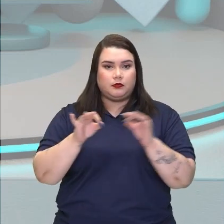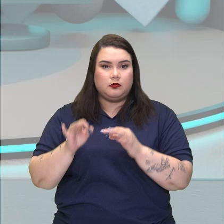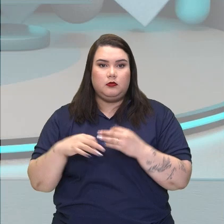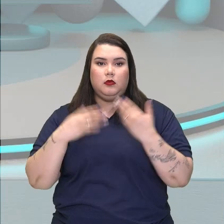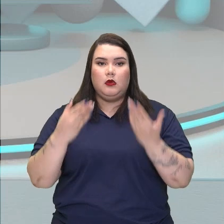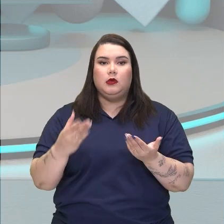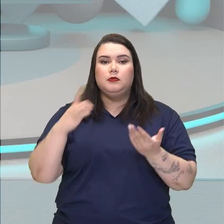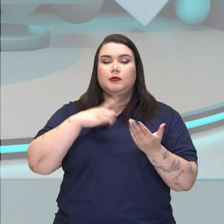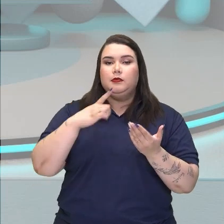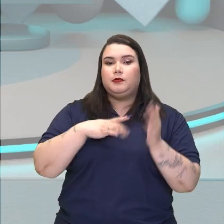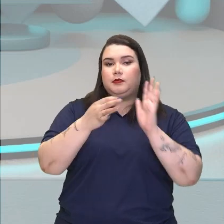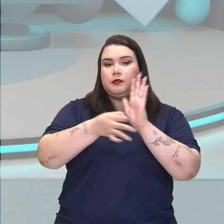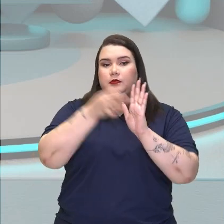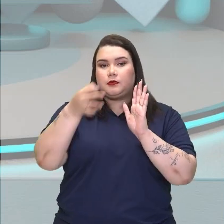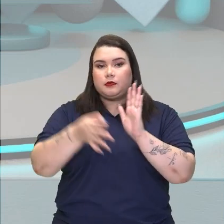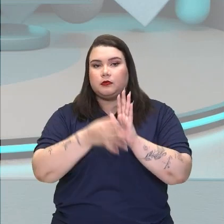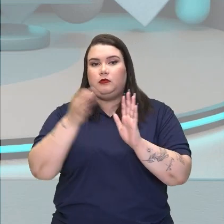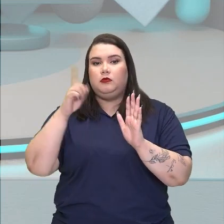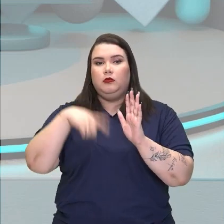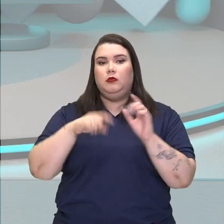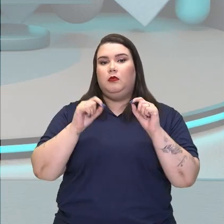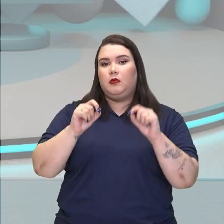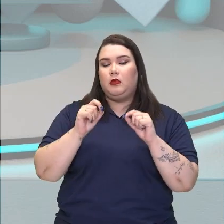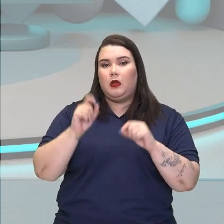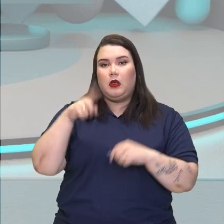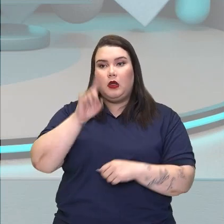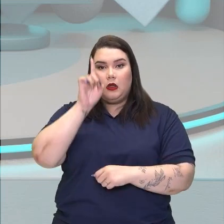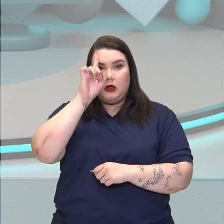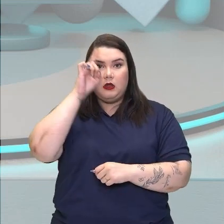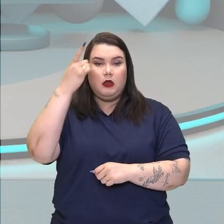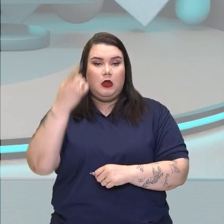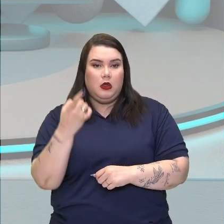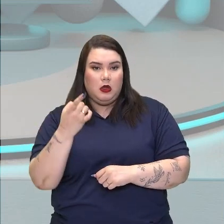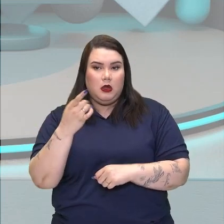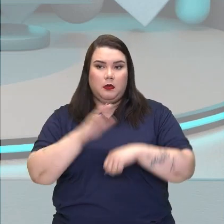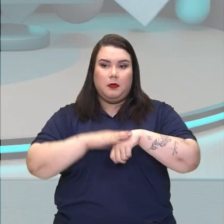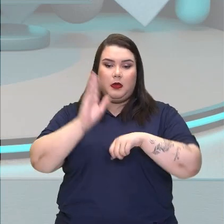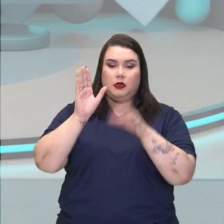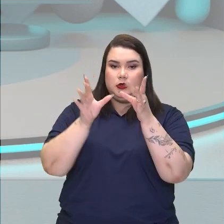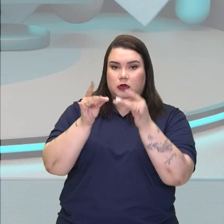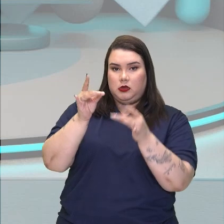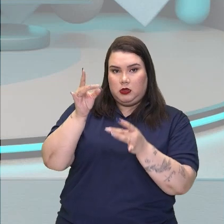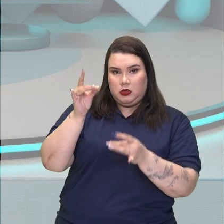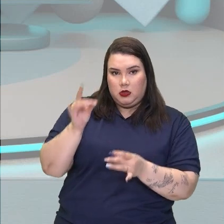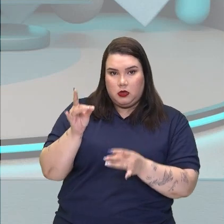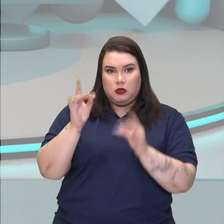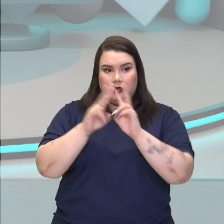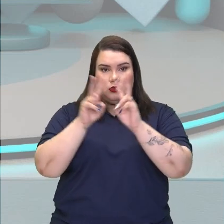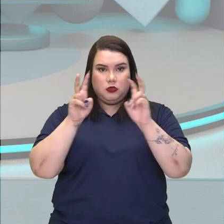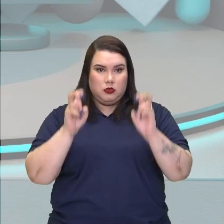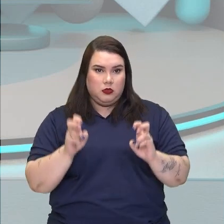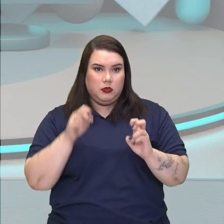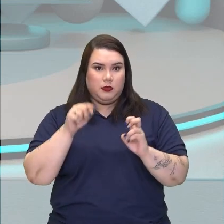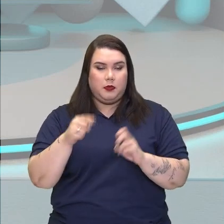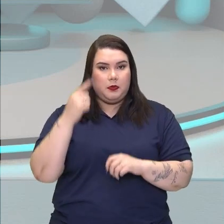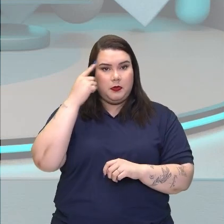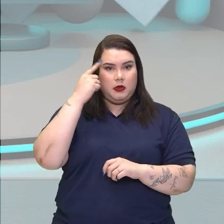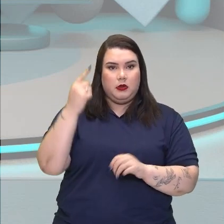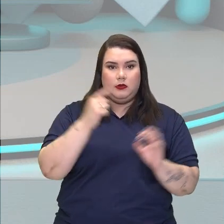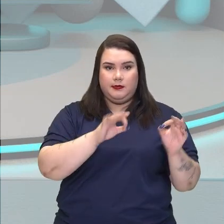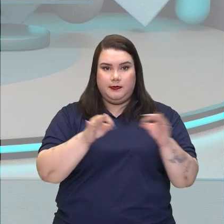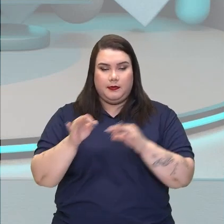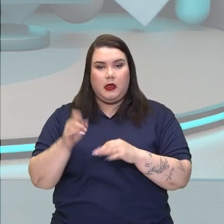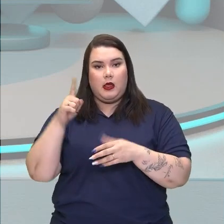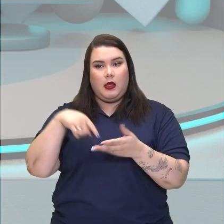ter os nossos argumentos, que são ideias, né, mais detalhadas, digamos assim, a respeito daquilo que eu pensei, que é